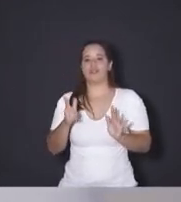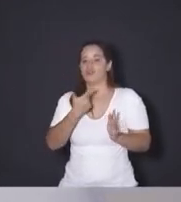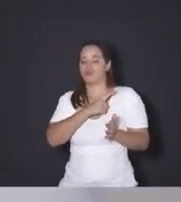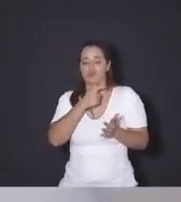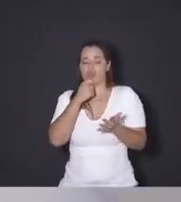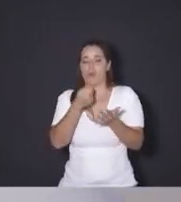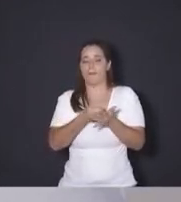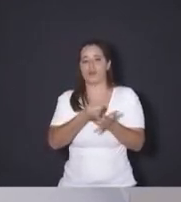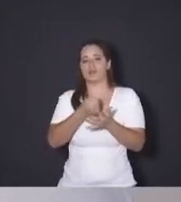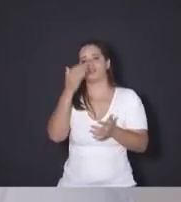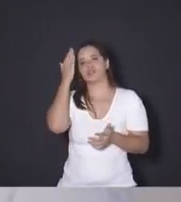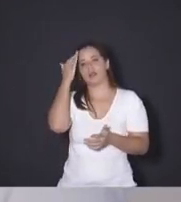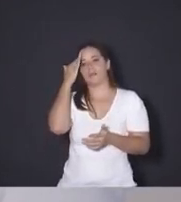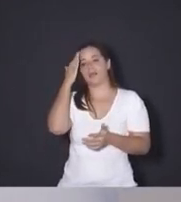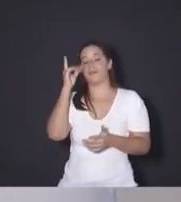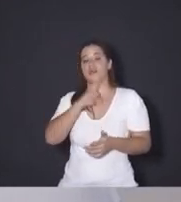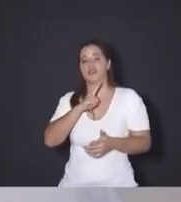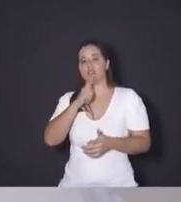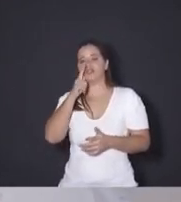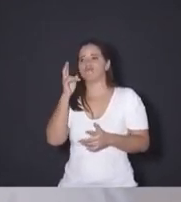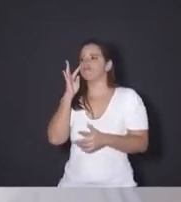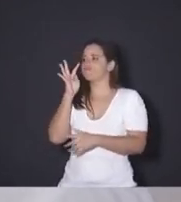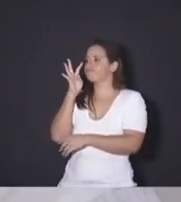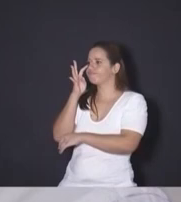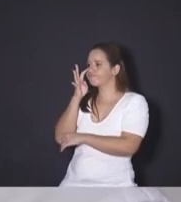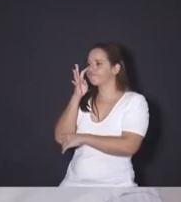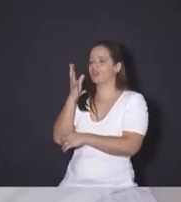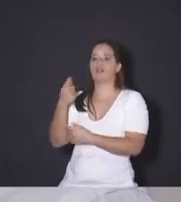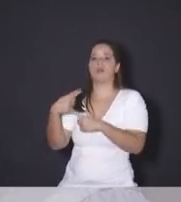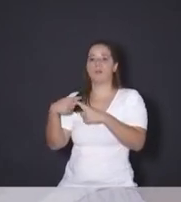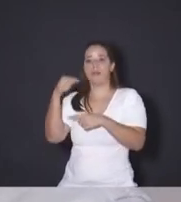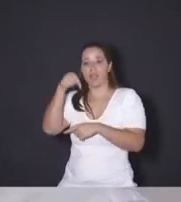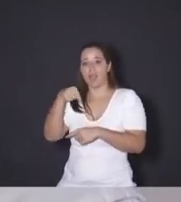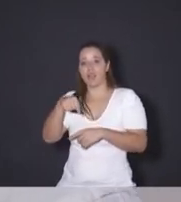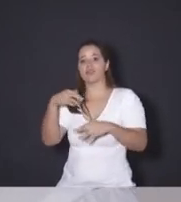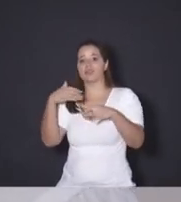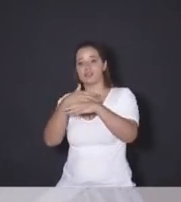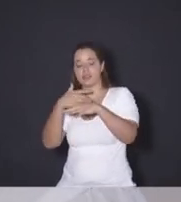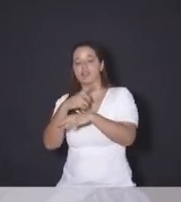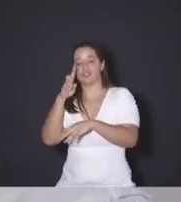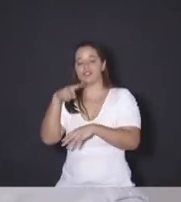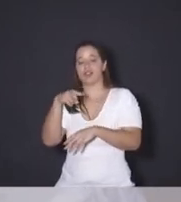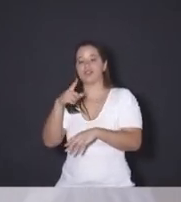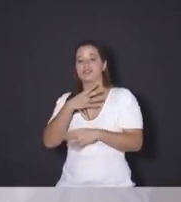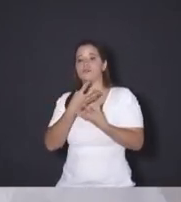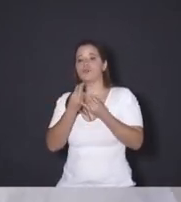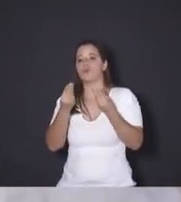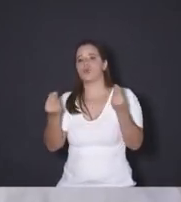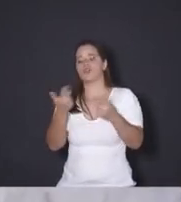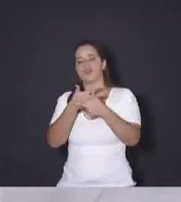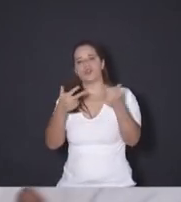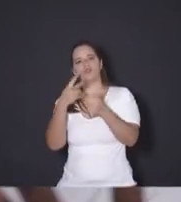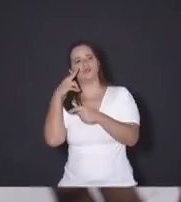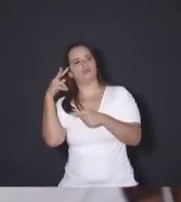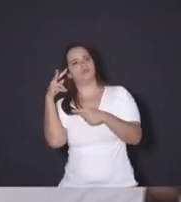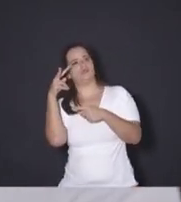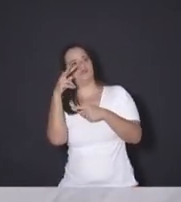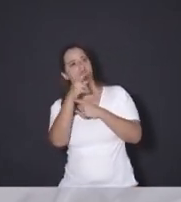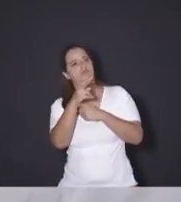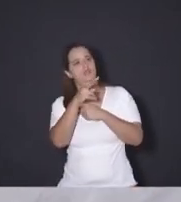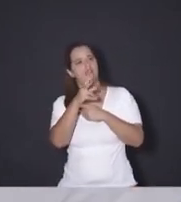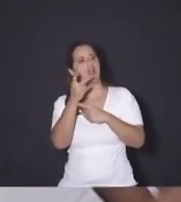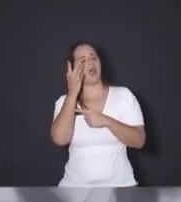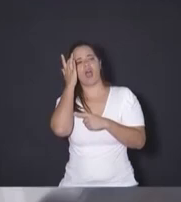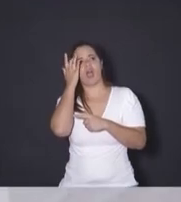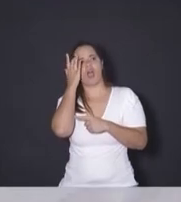de saber mas tem que no mínimo prestar atenção porque essa cidade ela é assim aqui tem muita coisa que você olha e